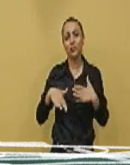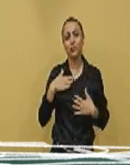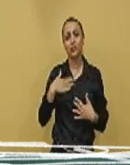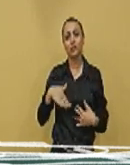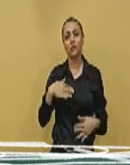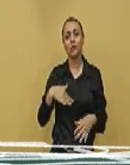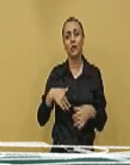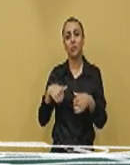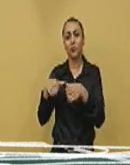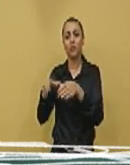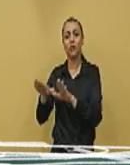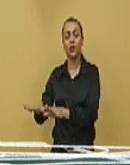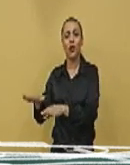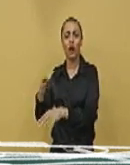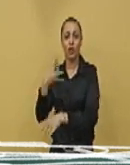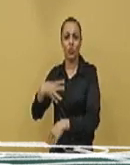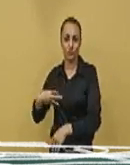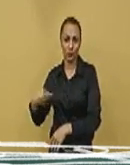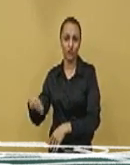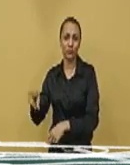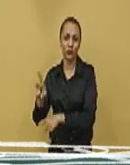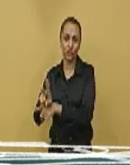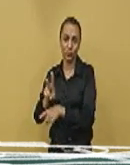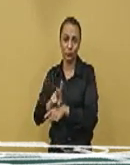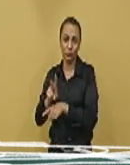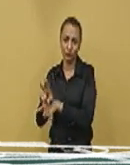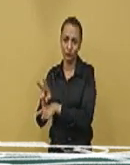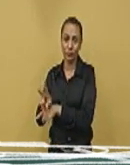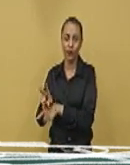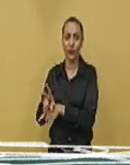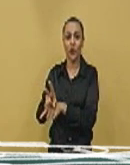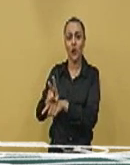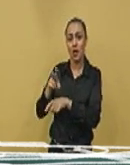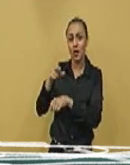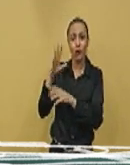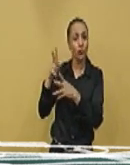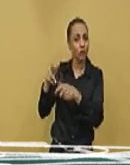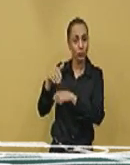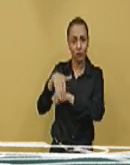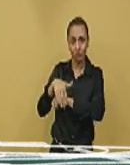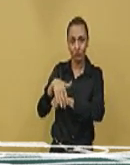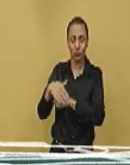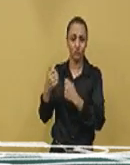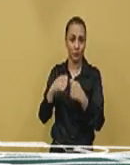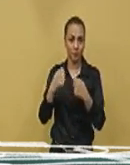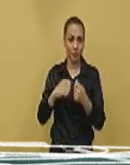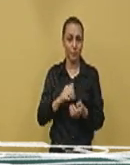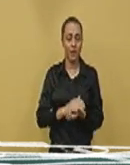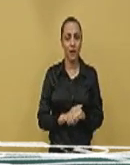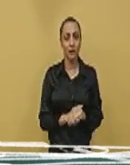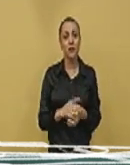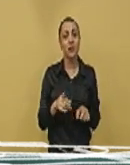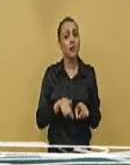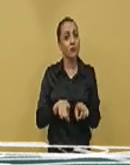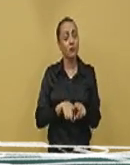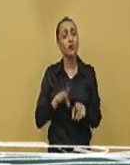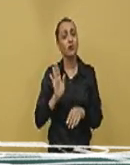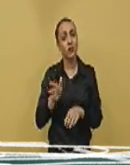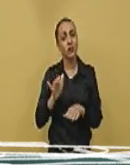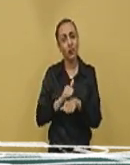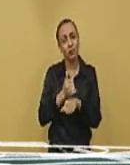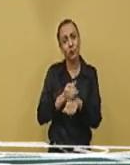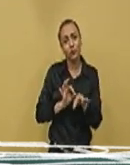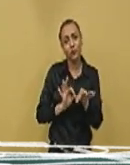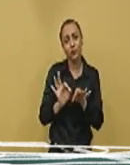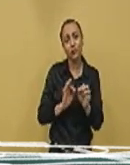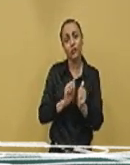seus filhos esporadicamente ou mesmo toda a noite que ele precisar. Está sendo adaptada hoje, né? Ela está sendo